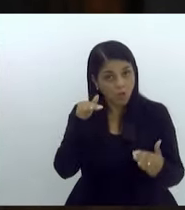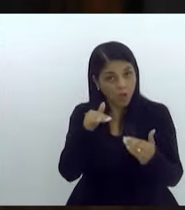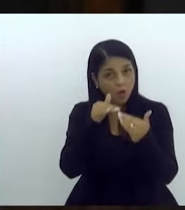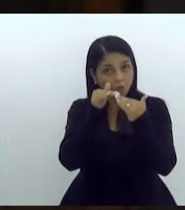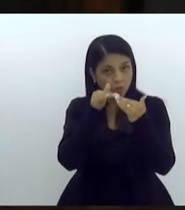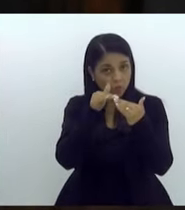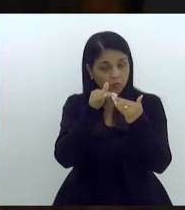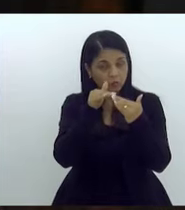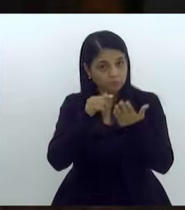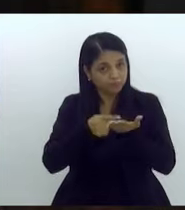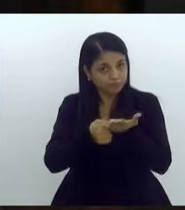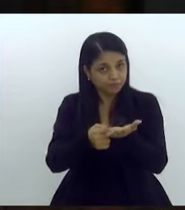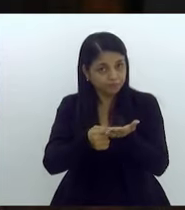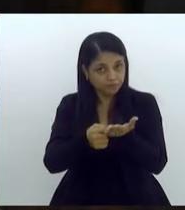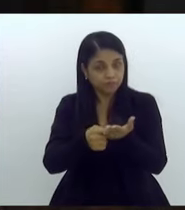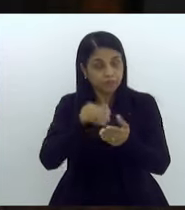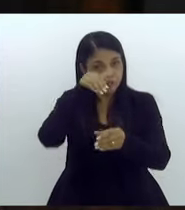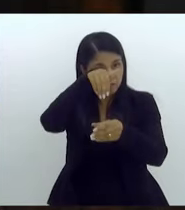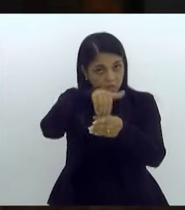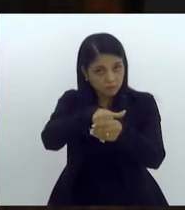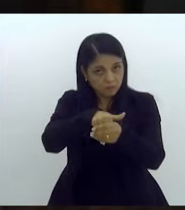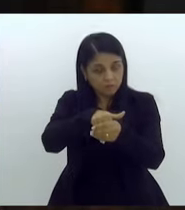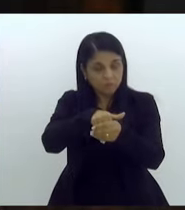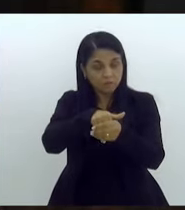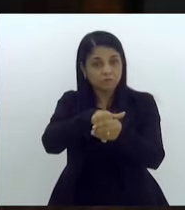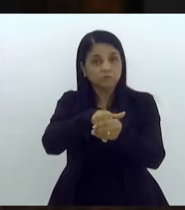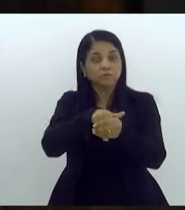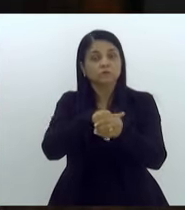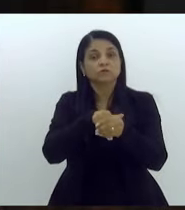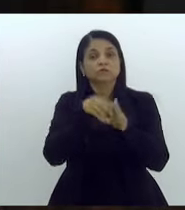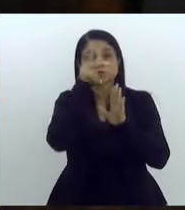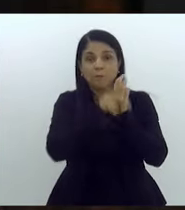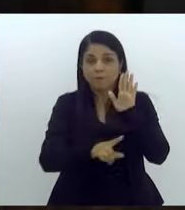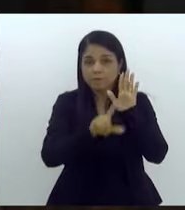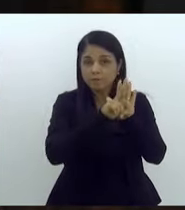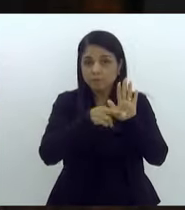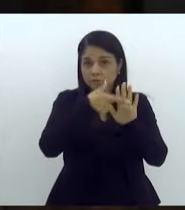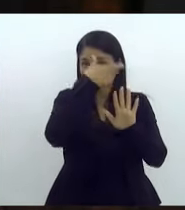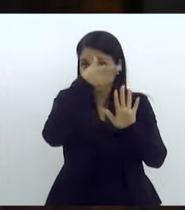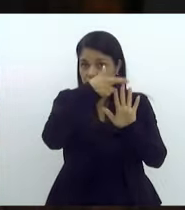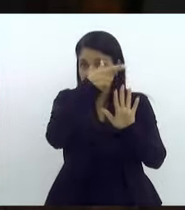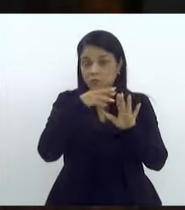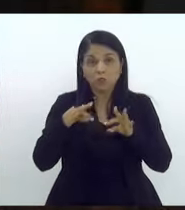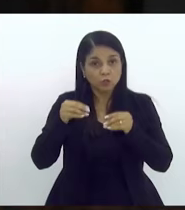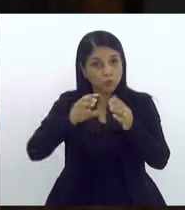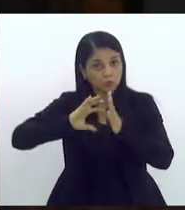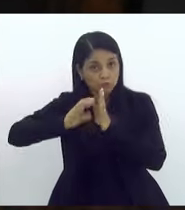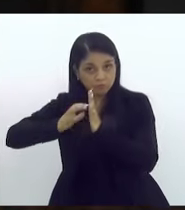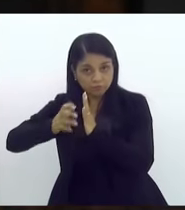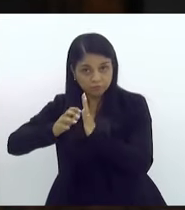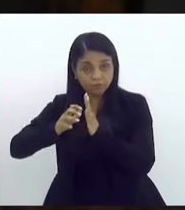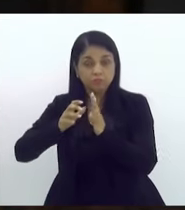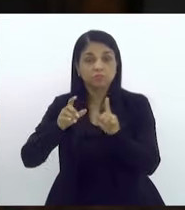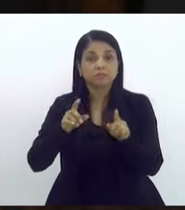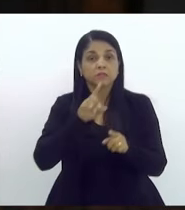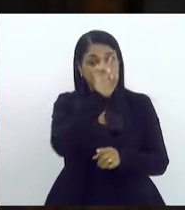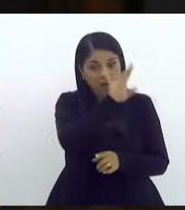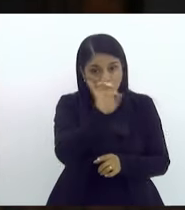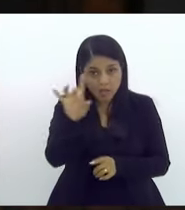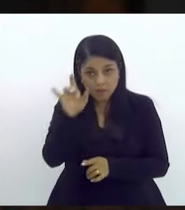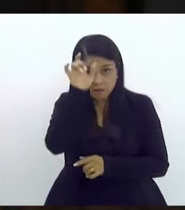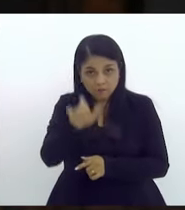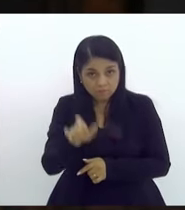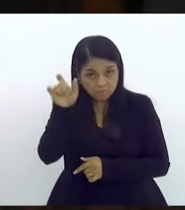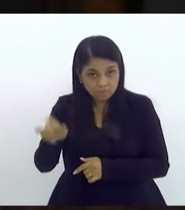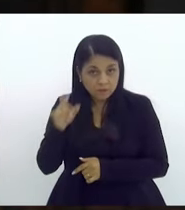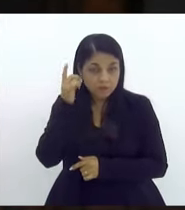votação da concessão dos projetos de resolução, mas todos, tanto as bancadas como individualmente, os deputados